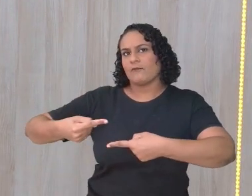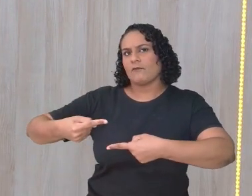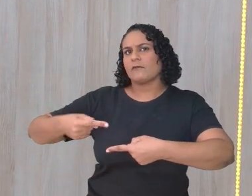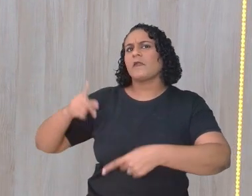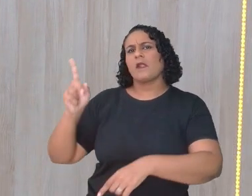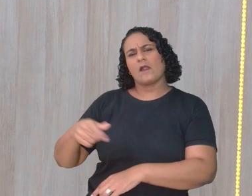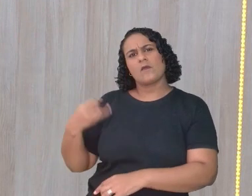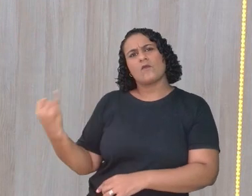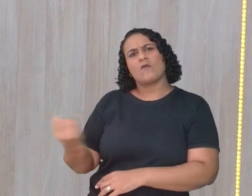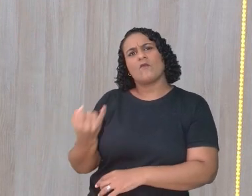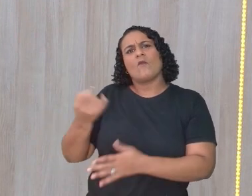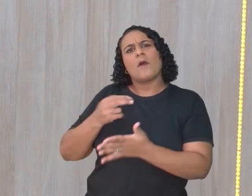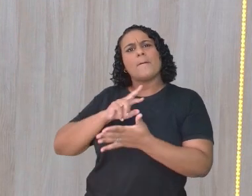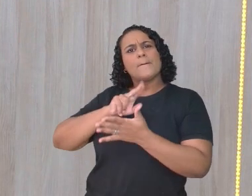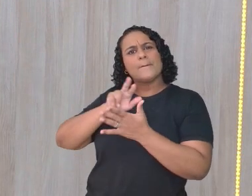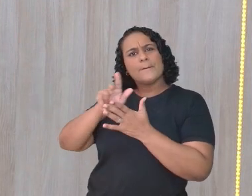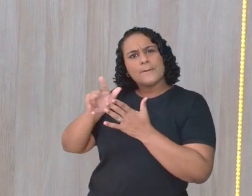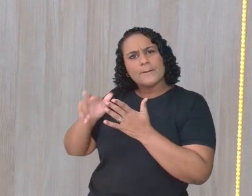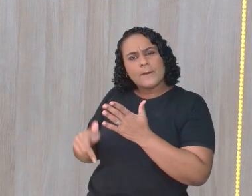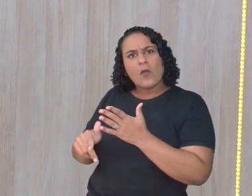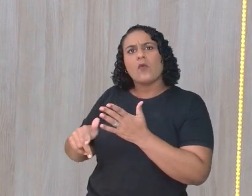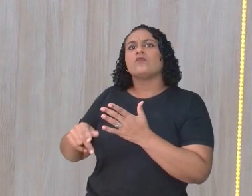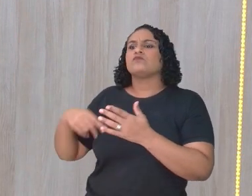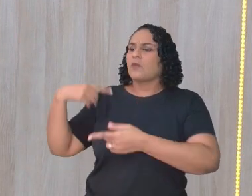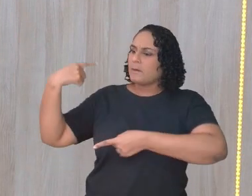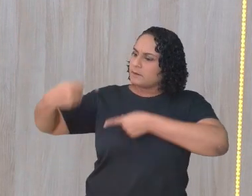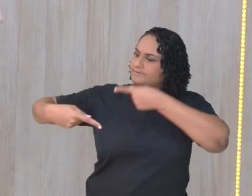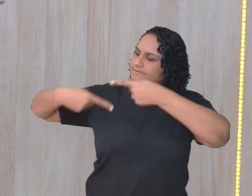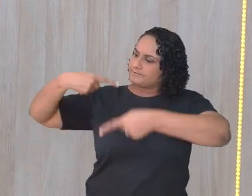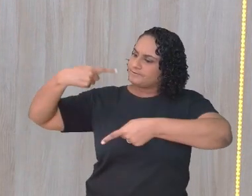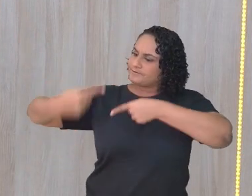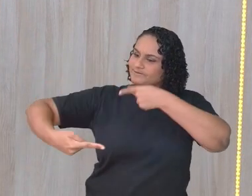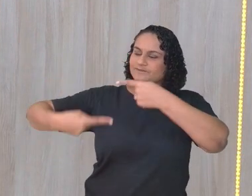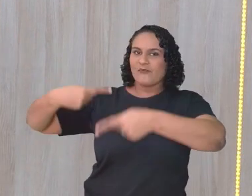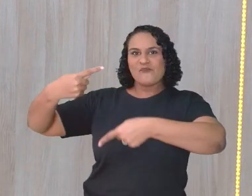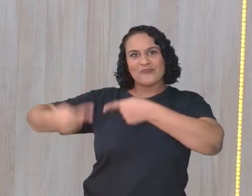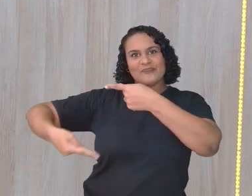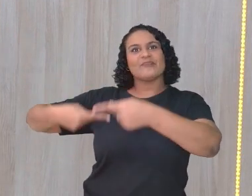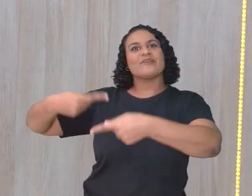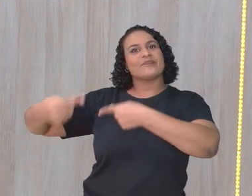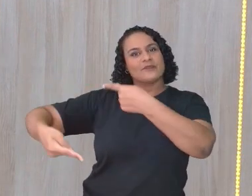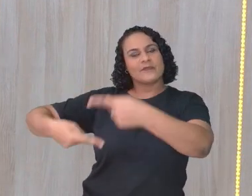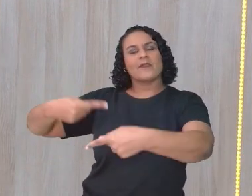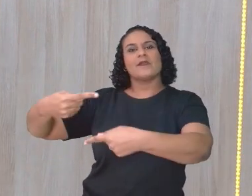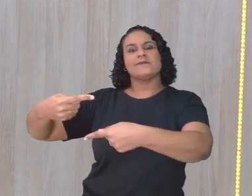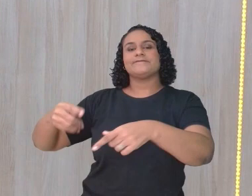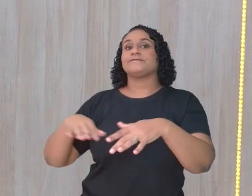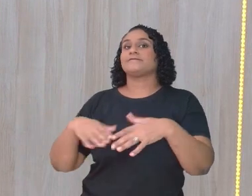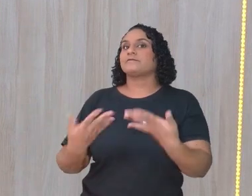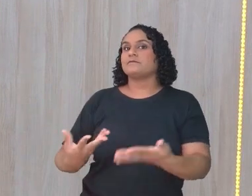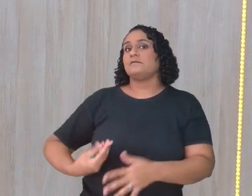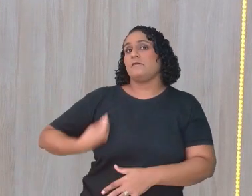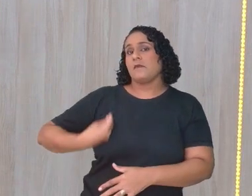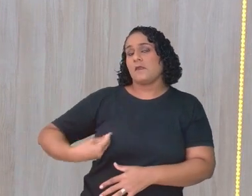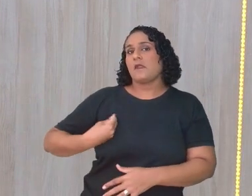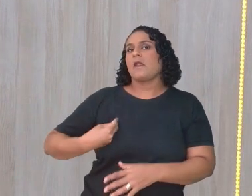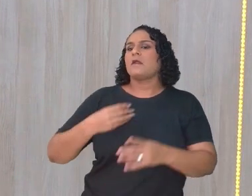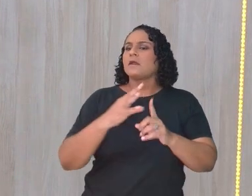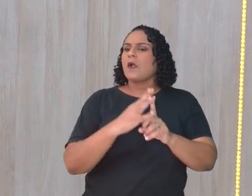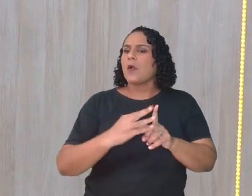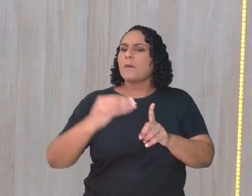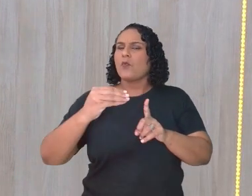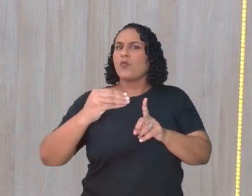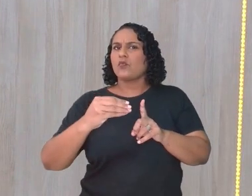importante para que a espécie também perpetue, né? Para perpetuar a espécie. Então, quando existe a reprodução, realmente